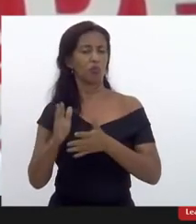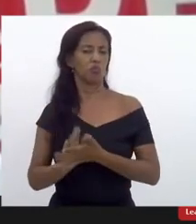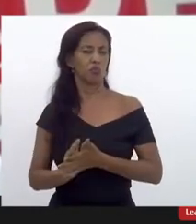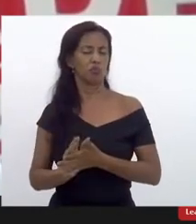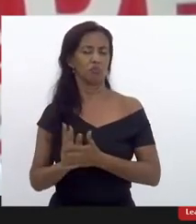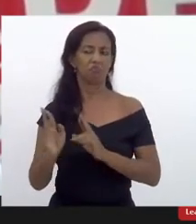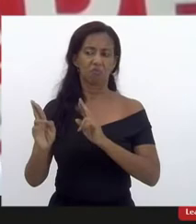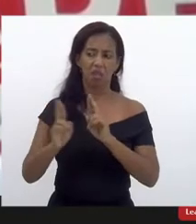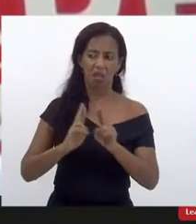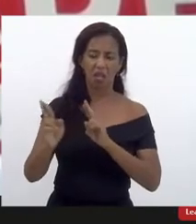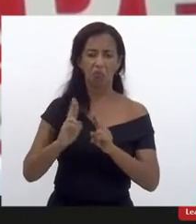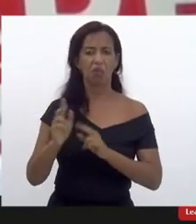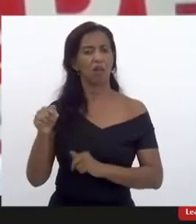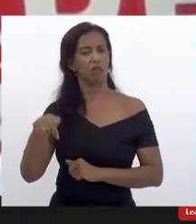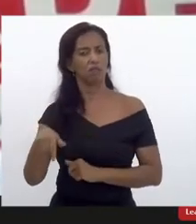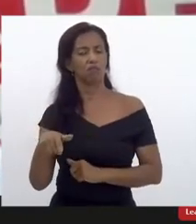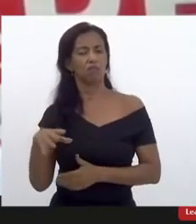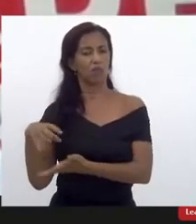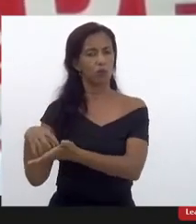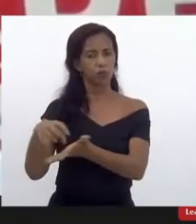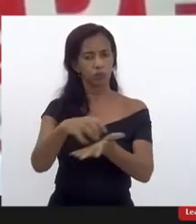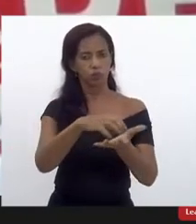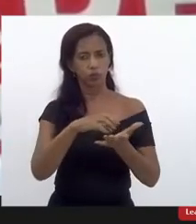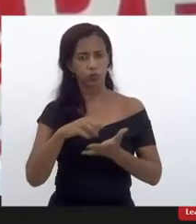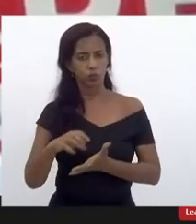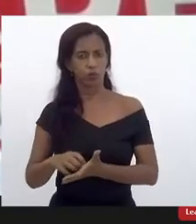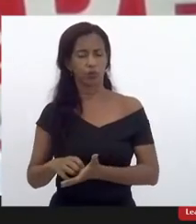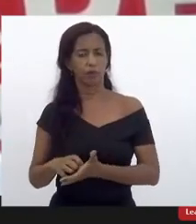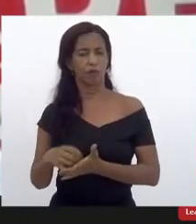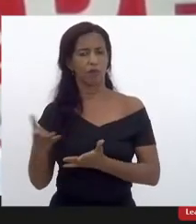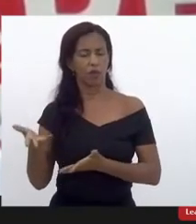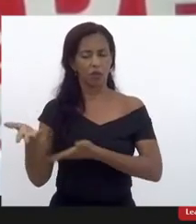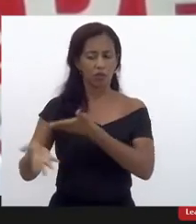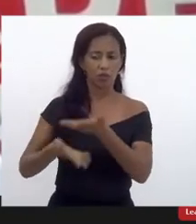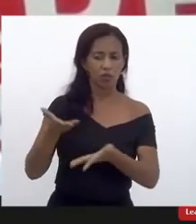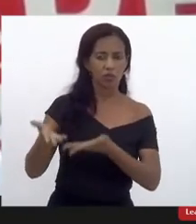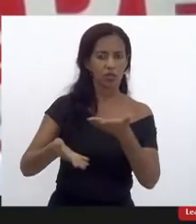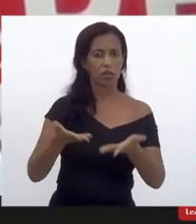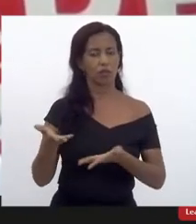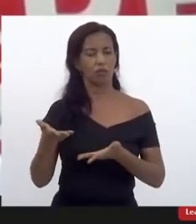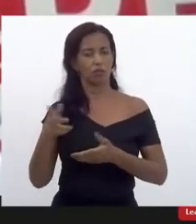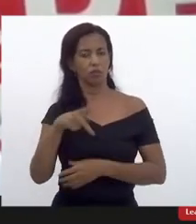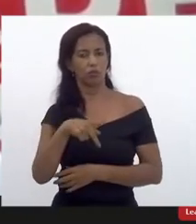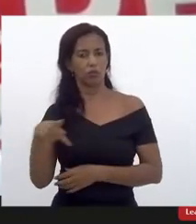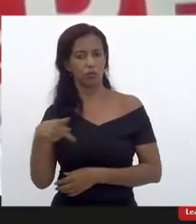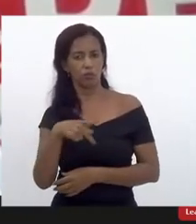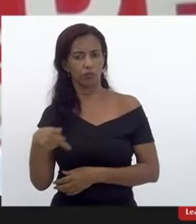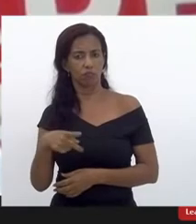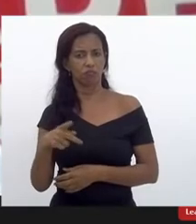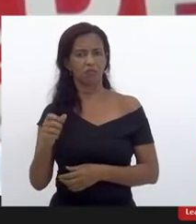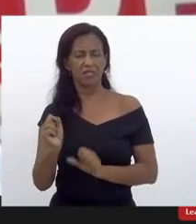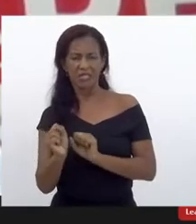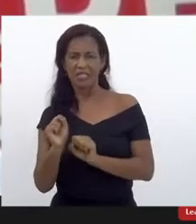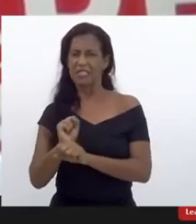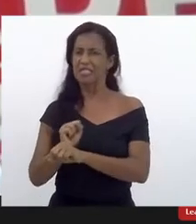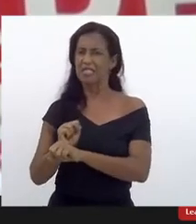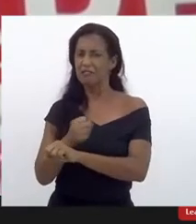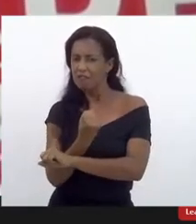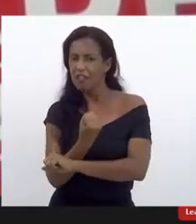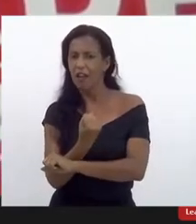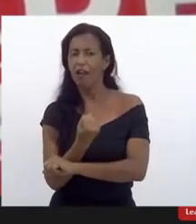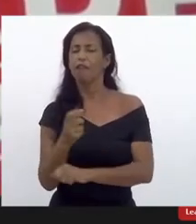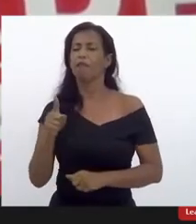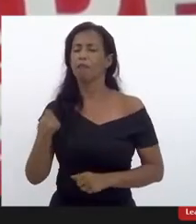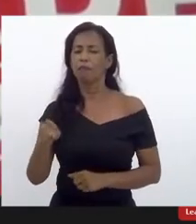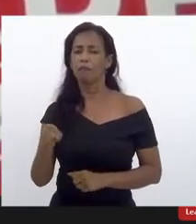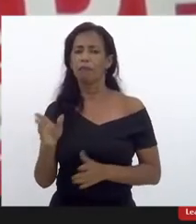relativamente regular em nossas unidades, fruto de uma extrema dedicação de nossos professores, né, que se viraram para,